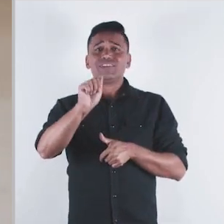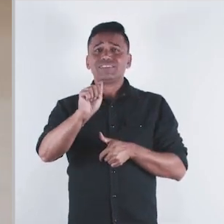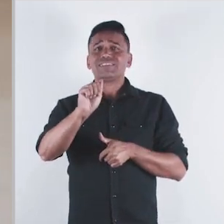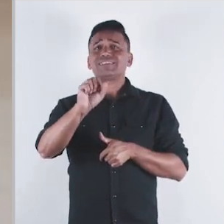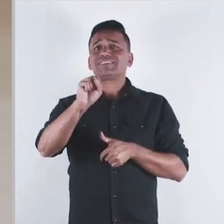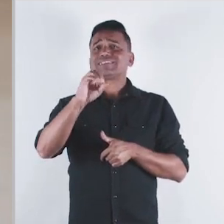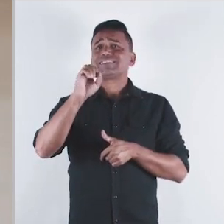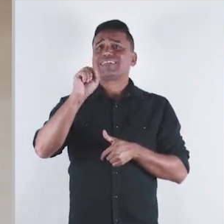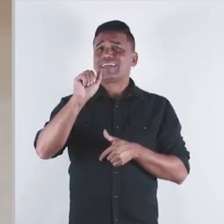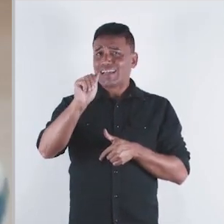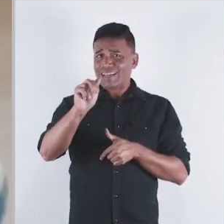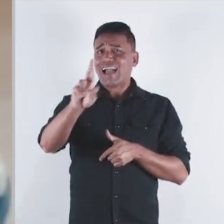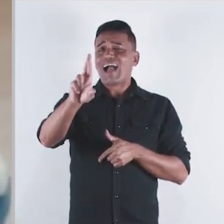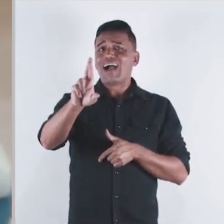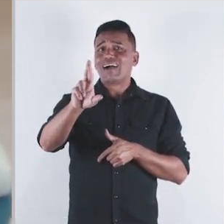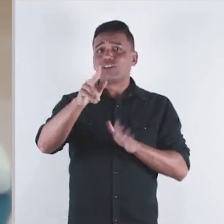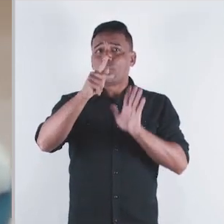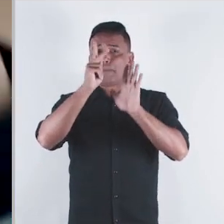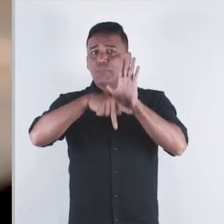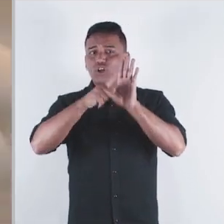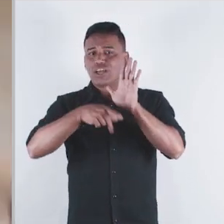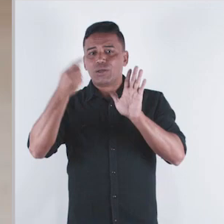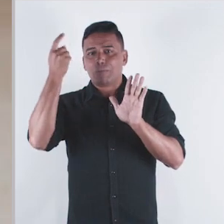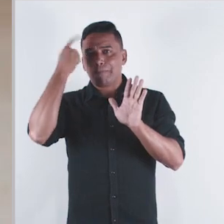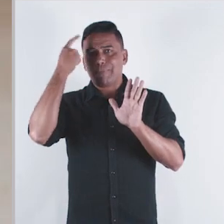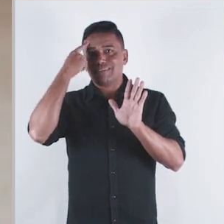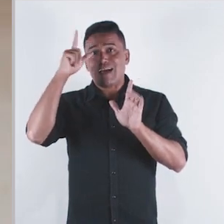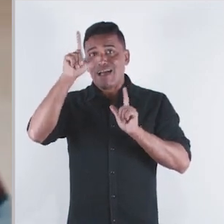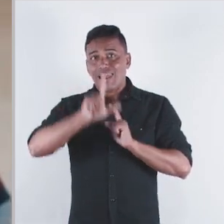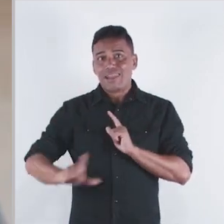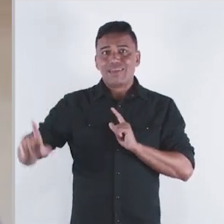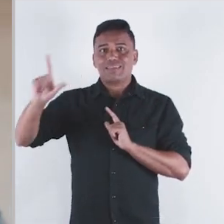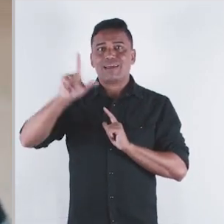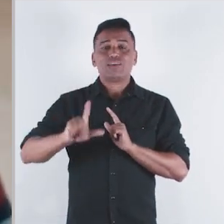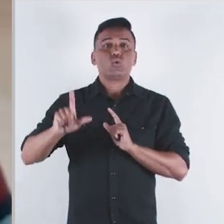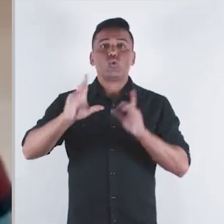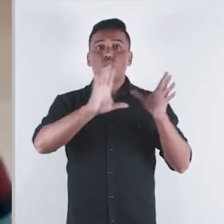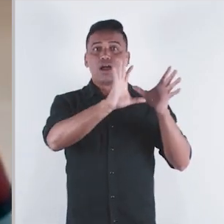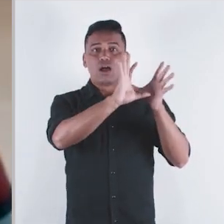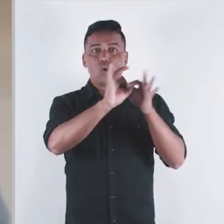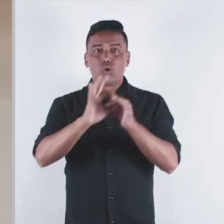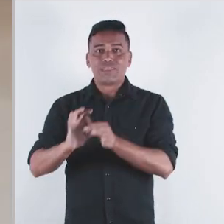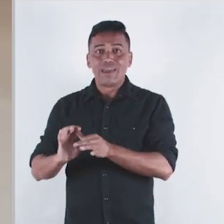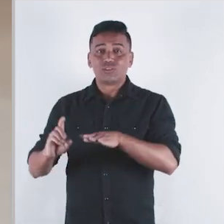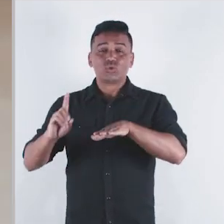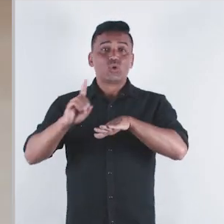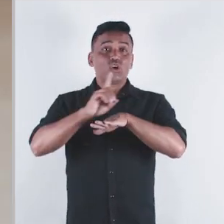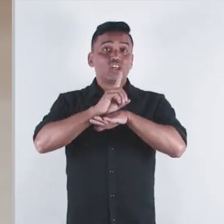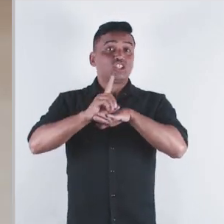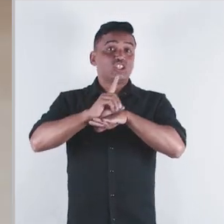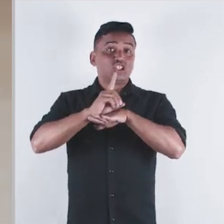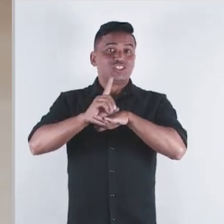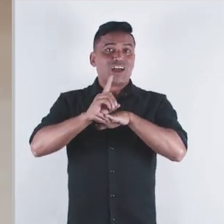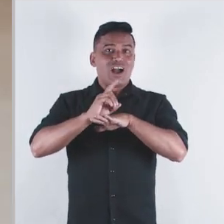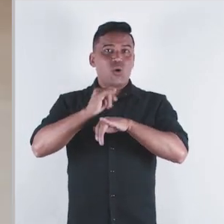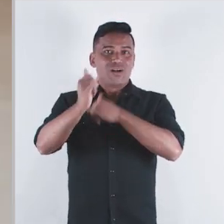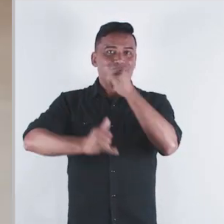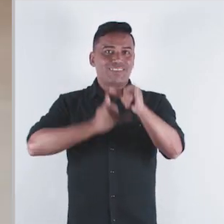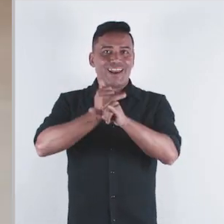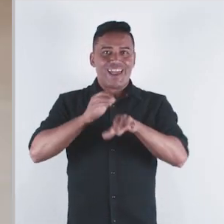de um projeto para pensar a literatura nesse contexto digital. A literatura